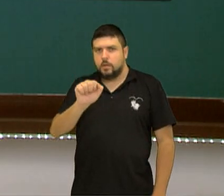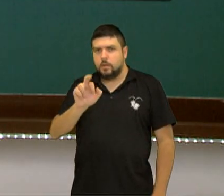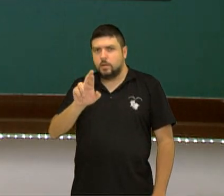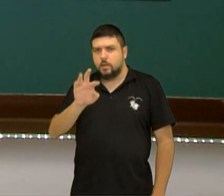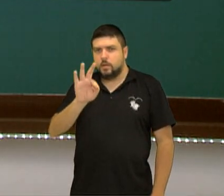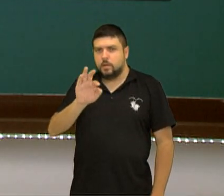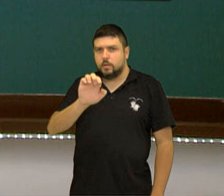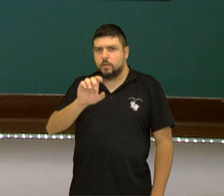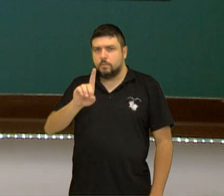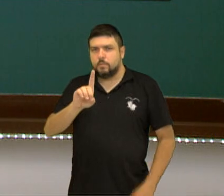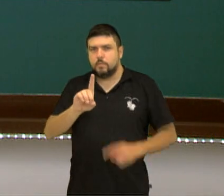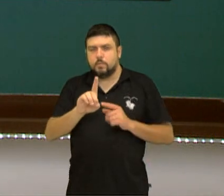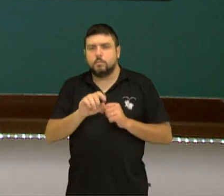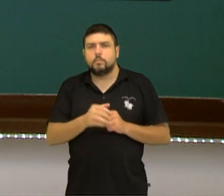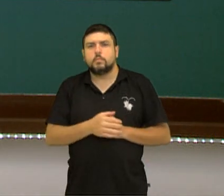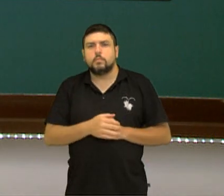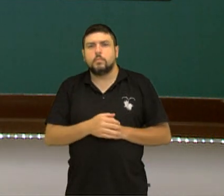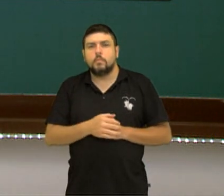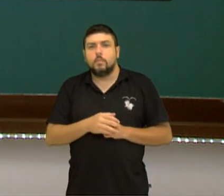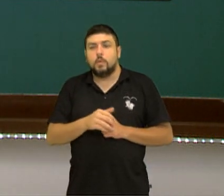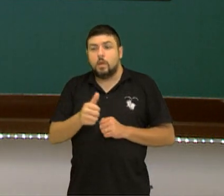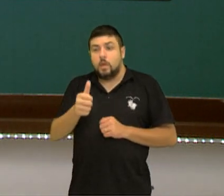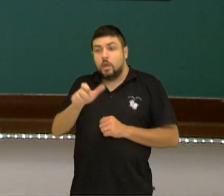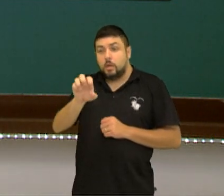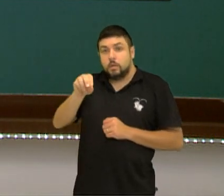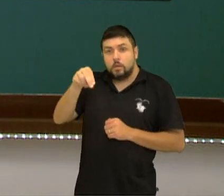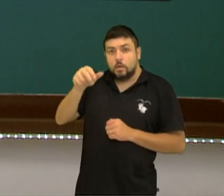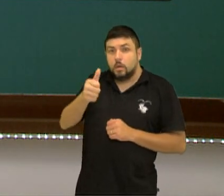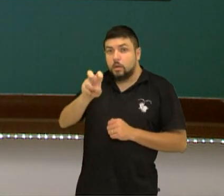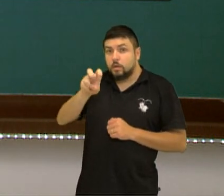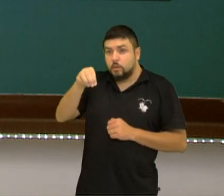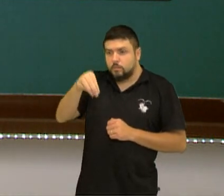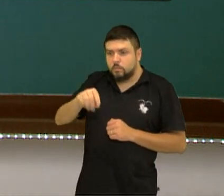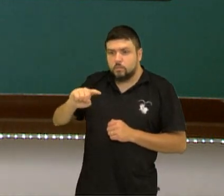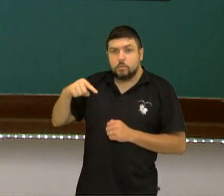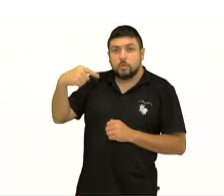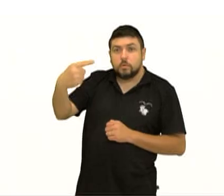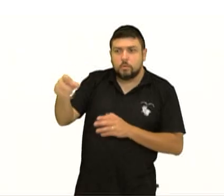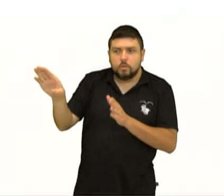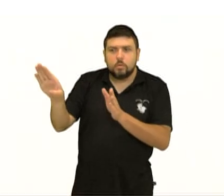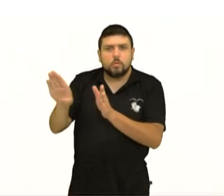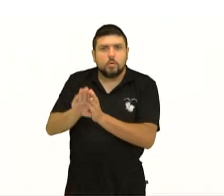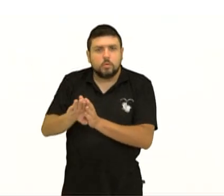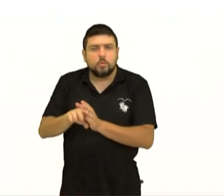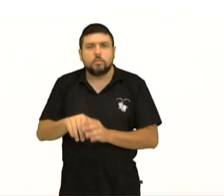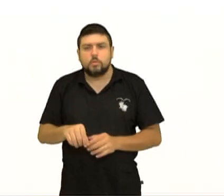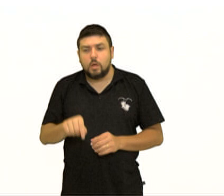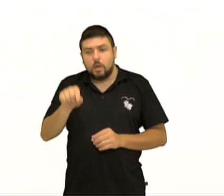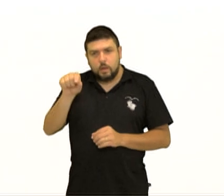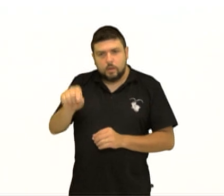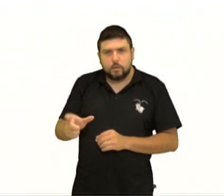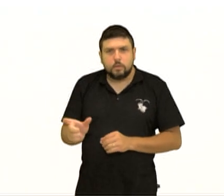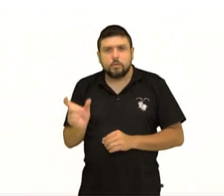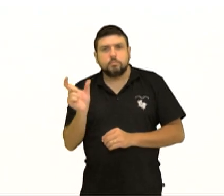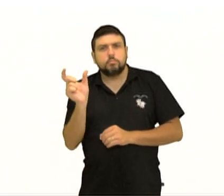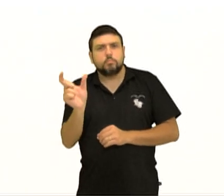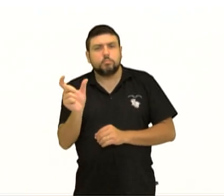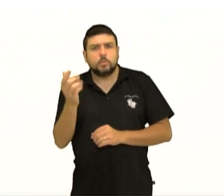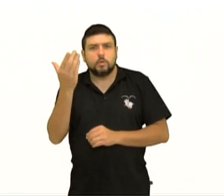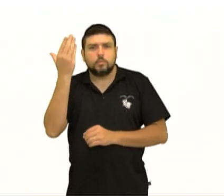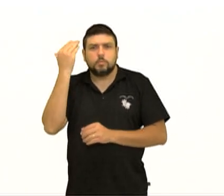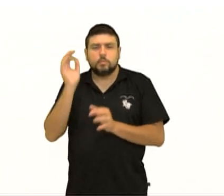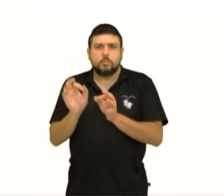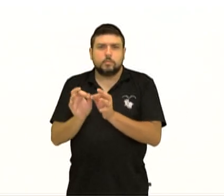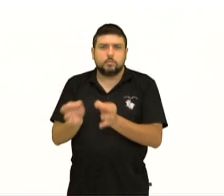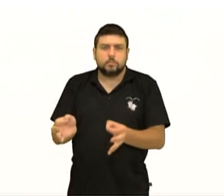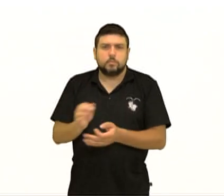aqui ó, 15 minutos depois que ele chegou. A ação em azul, ela vem justamente no passado simples.